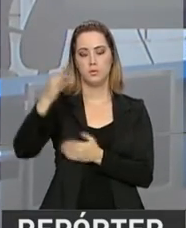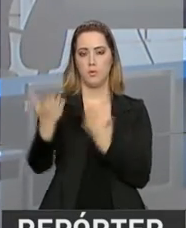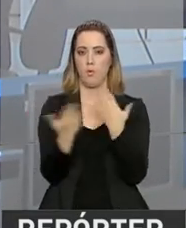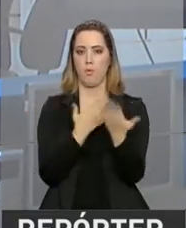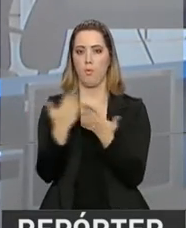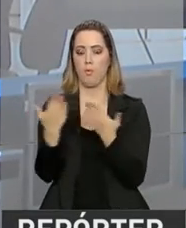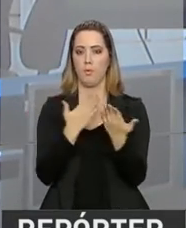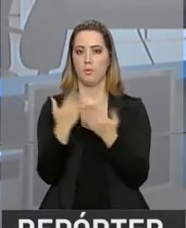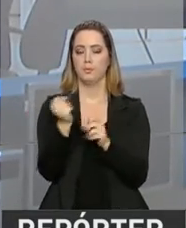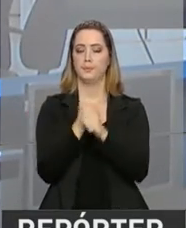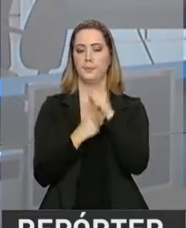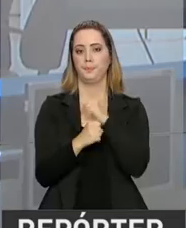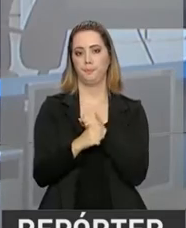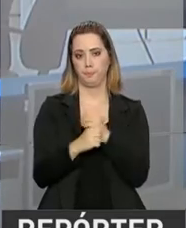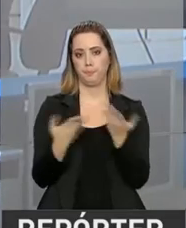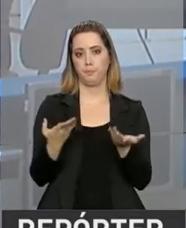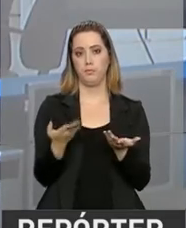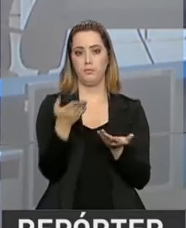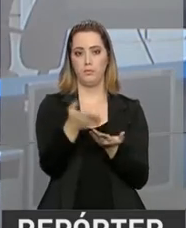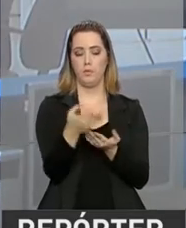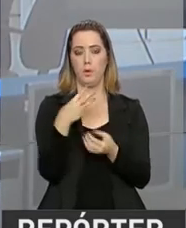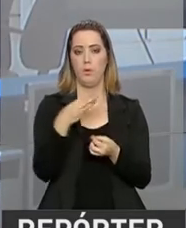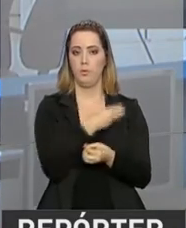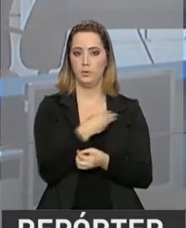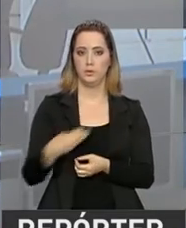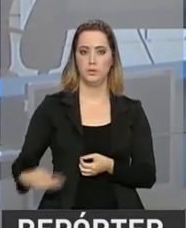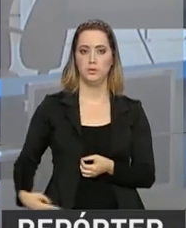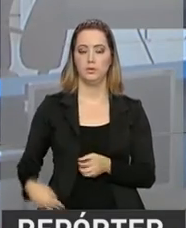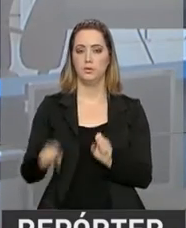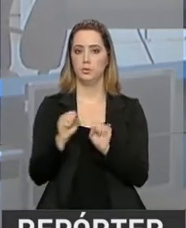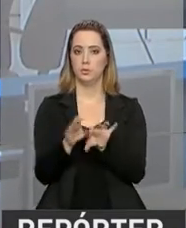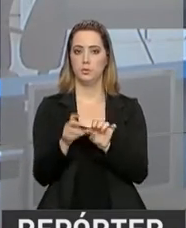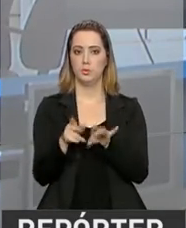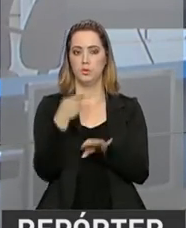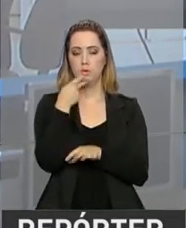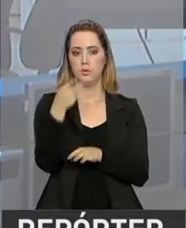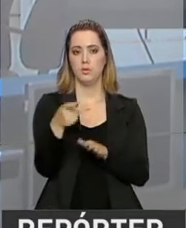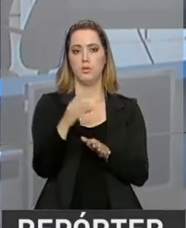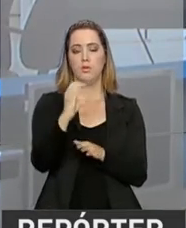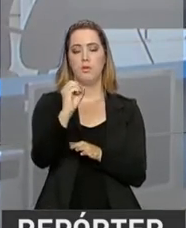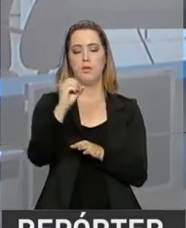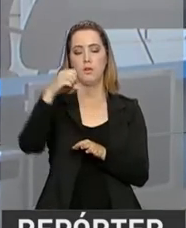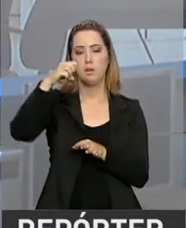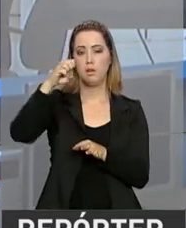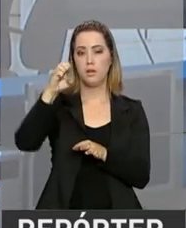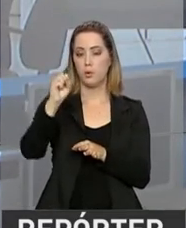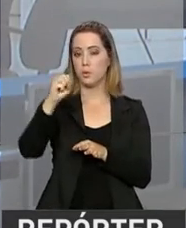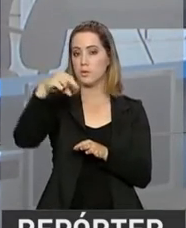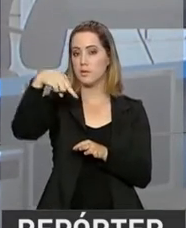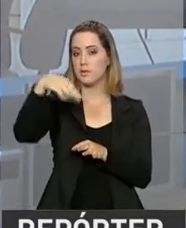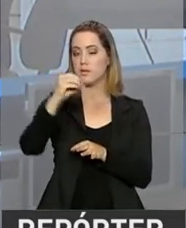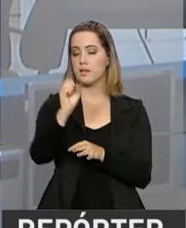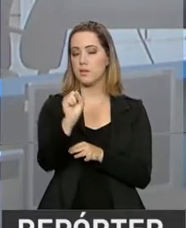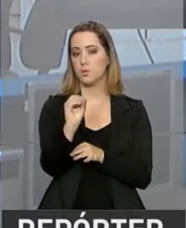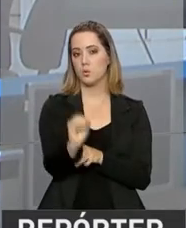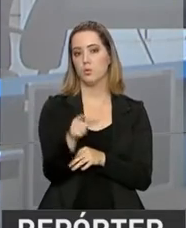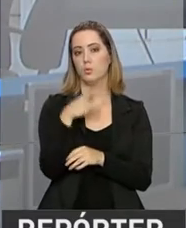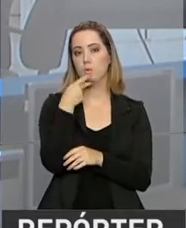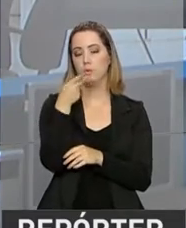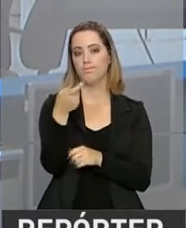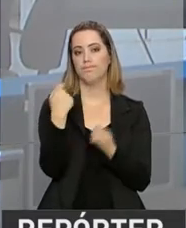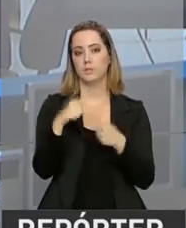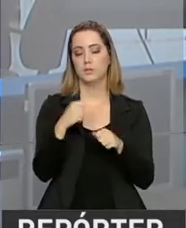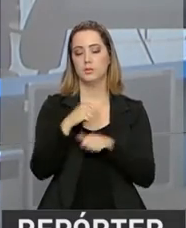comparado com o ano anterior segundo o ministro mendonça filho os dados do censo reforçam a necessidade de mudanças no ensino